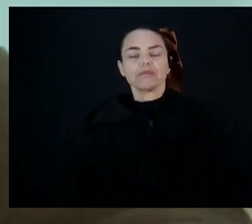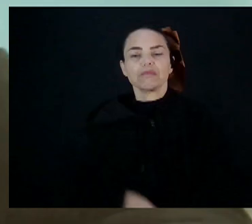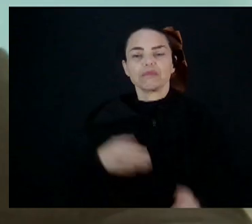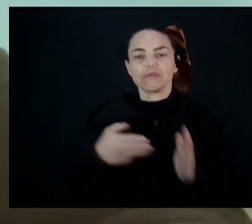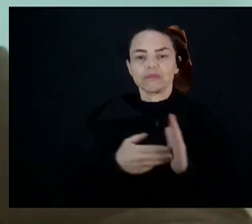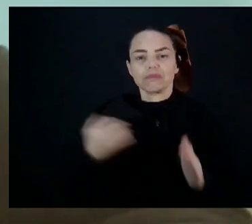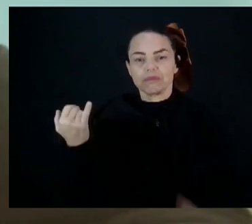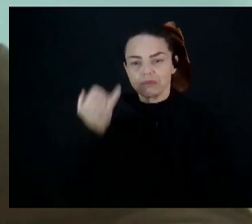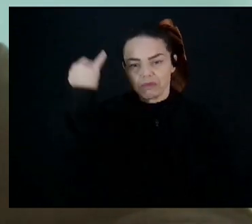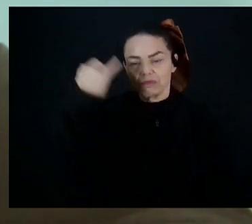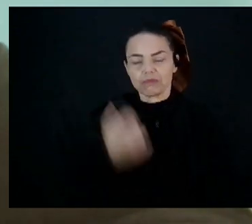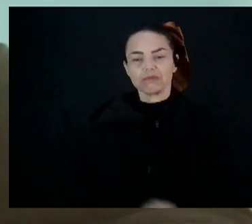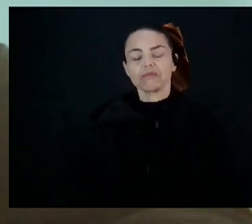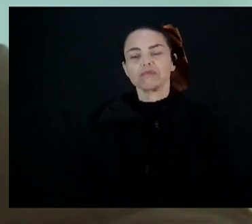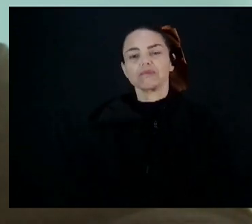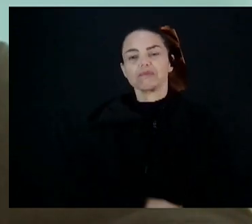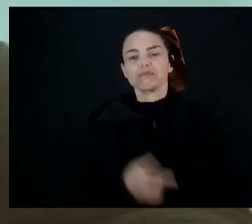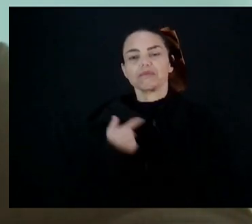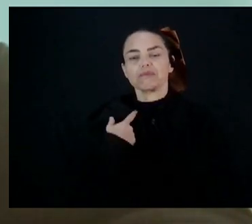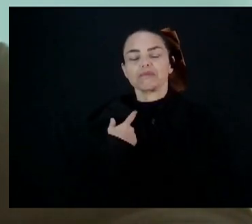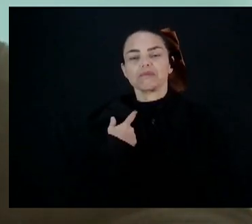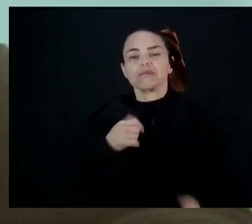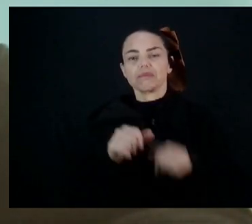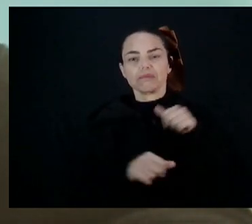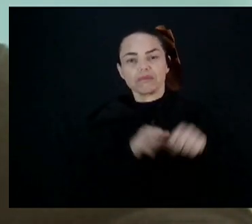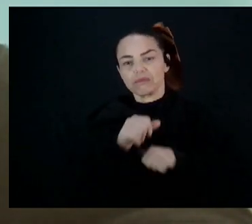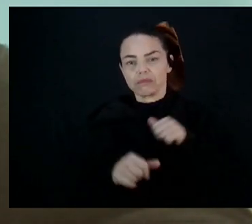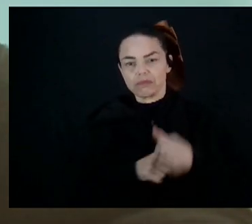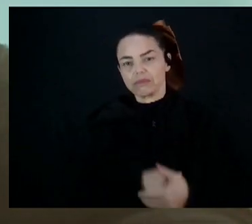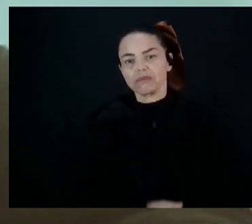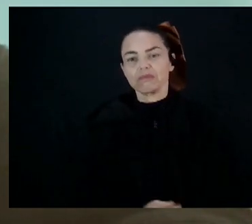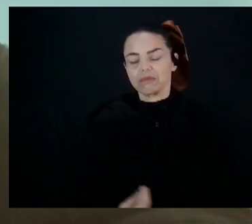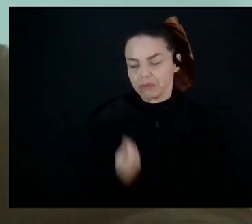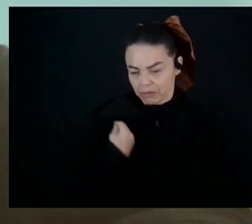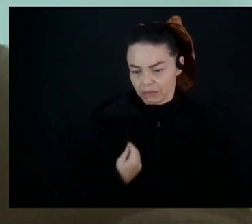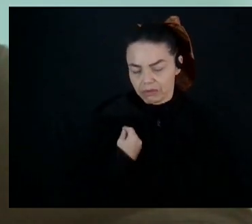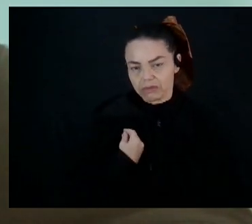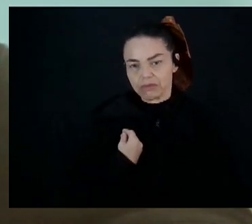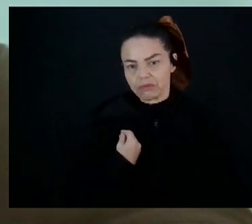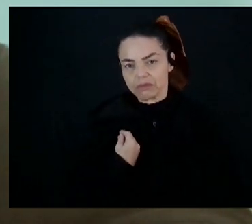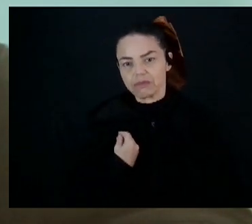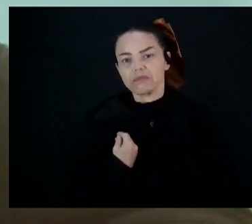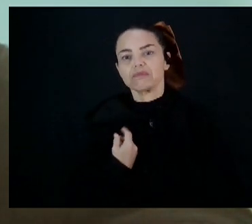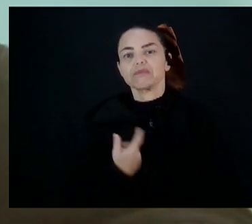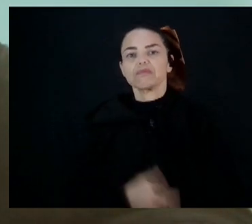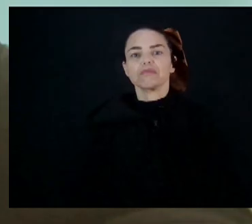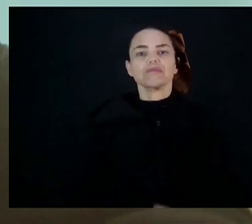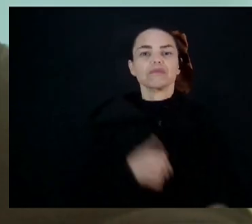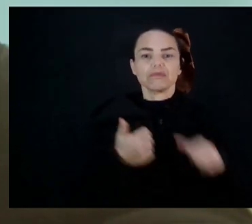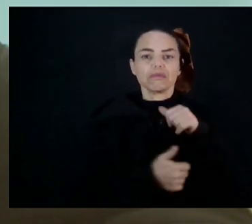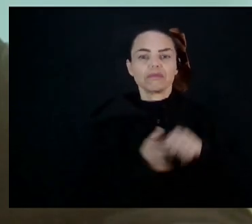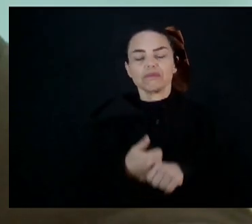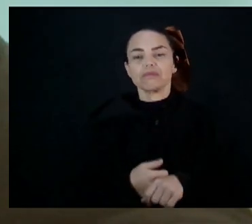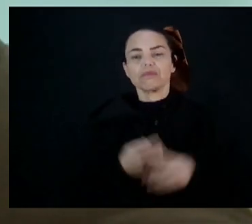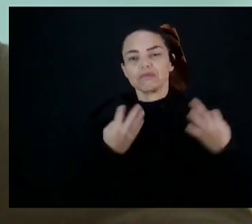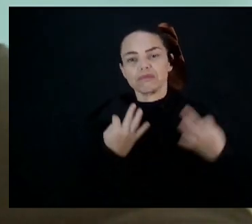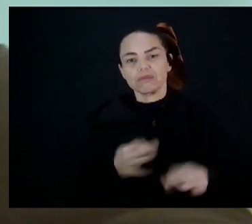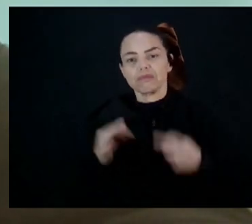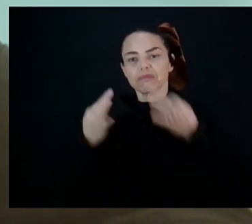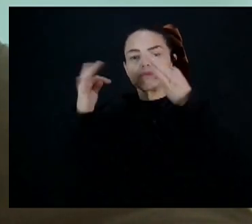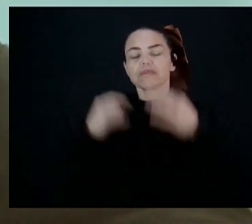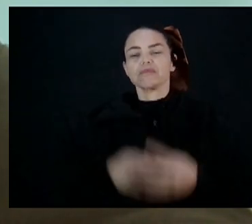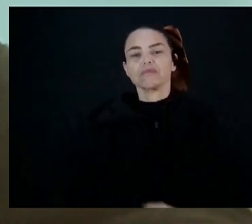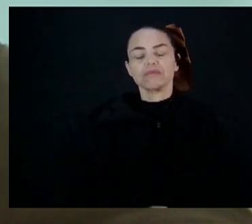tudo aquilo que nos traz modificações aí na vida, e quanto a gente viveu essas mudanças em tecnologia, fazem com que